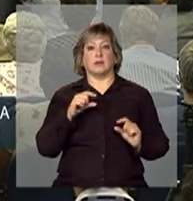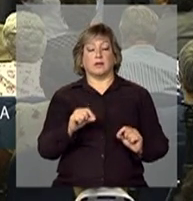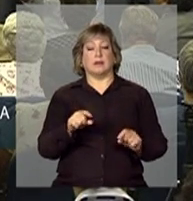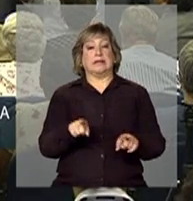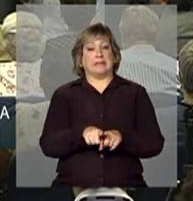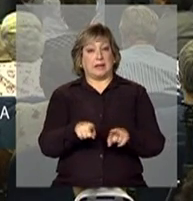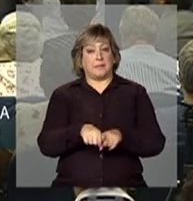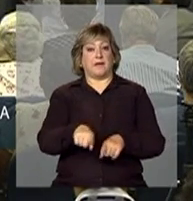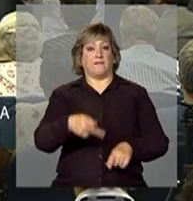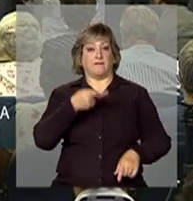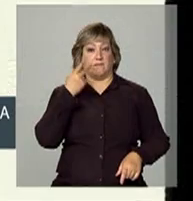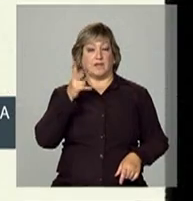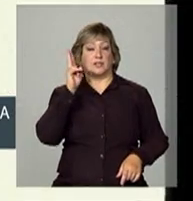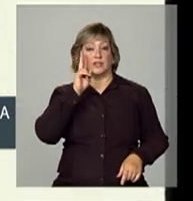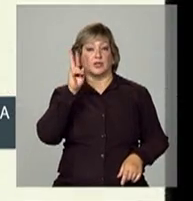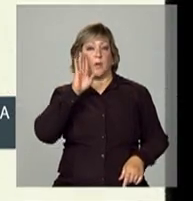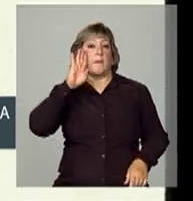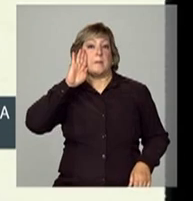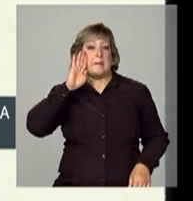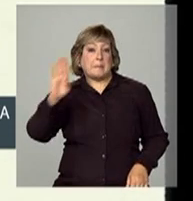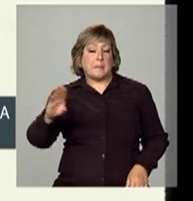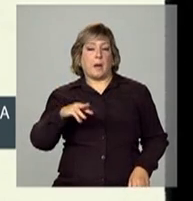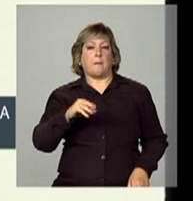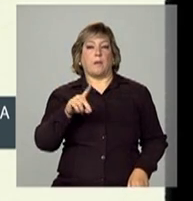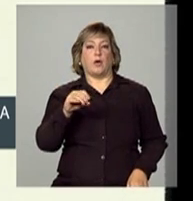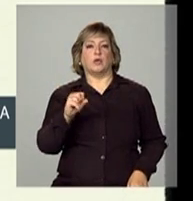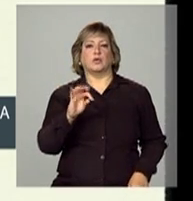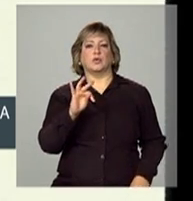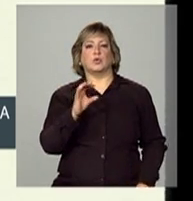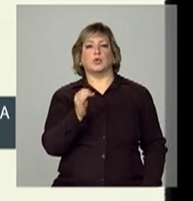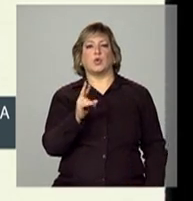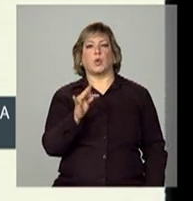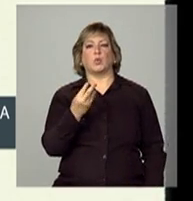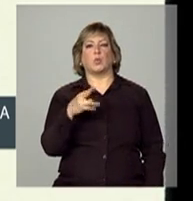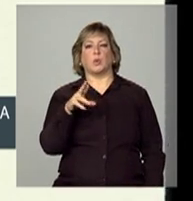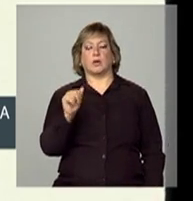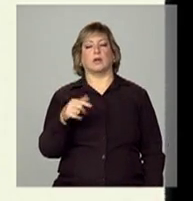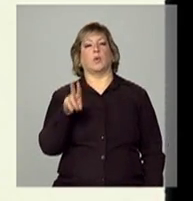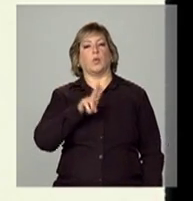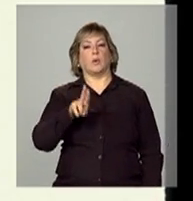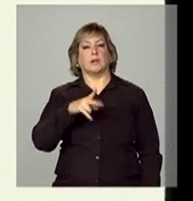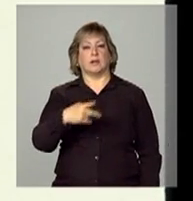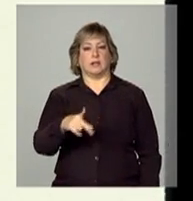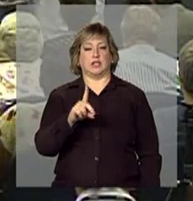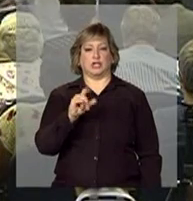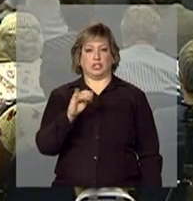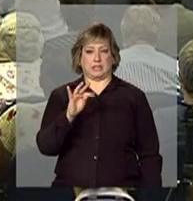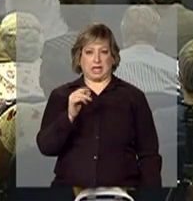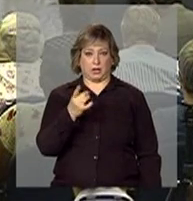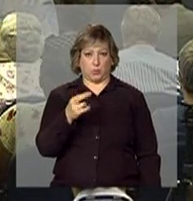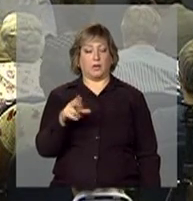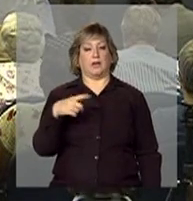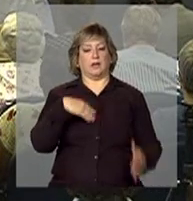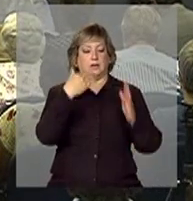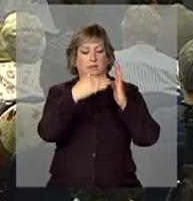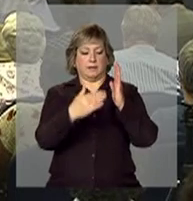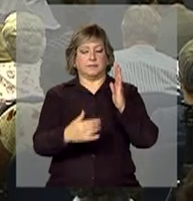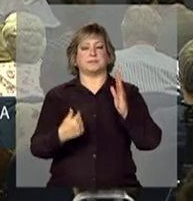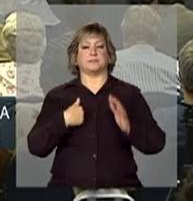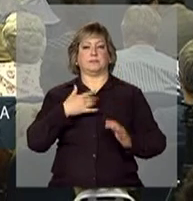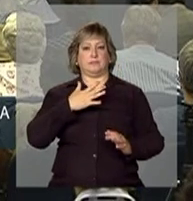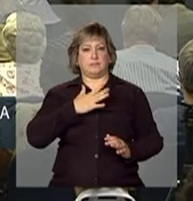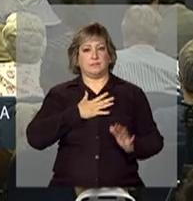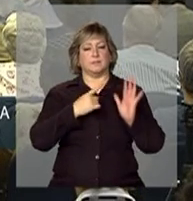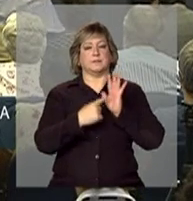também estabelece os principais modos de tortura que serão utilizados pela ditadura. Essa é a sequência que eu gostaria